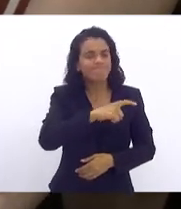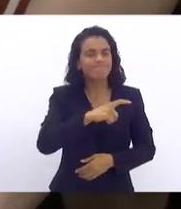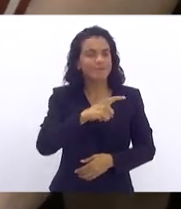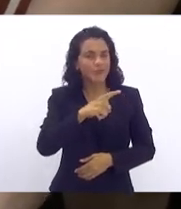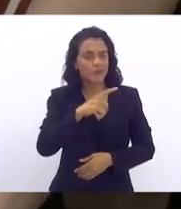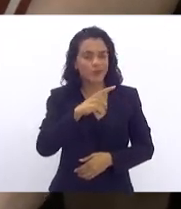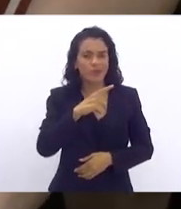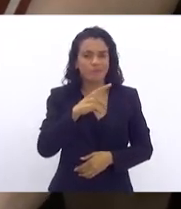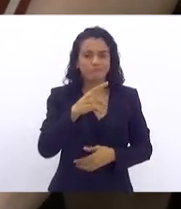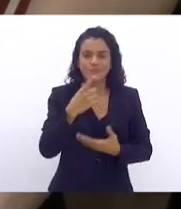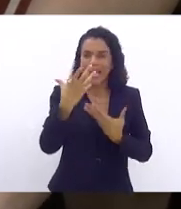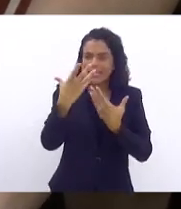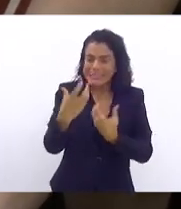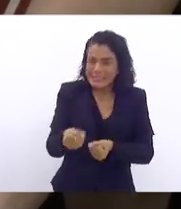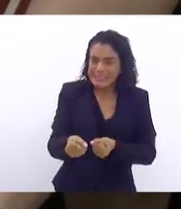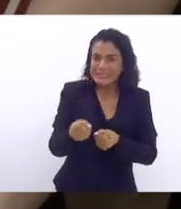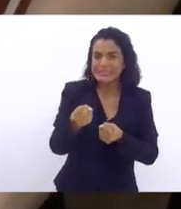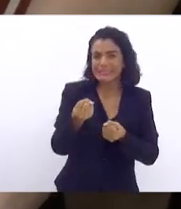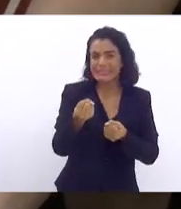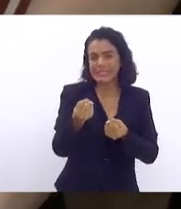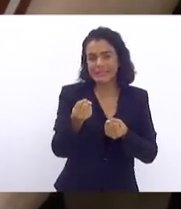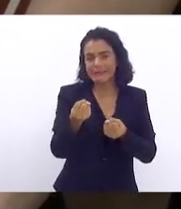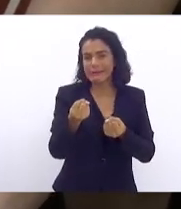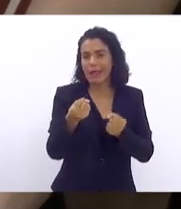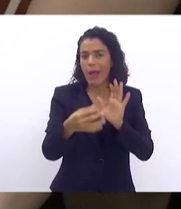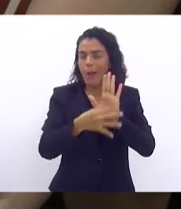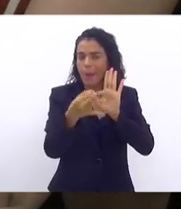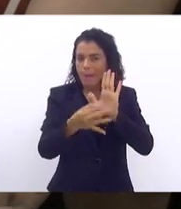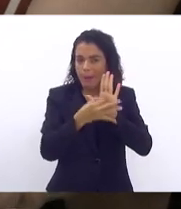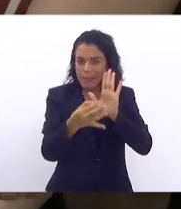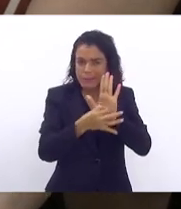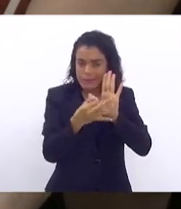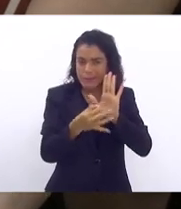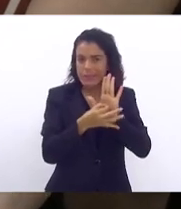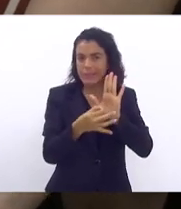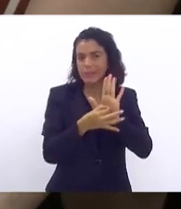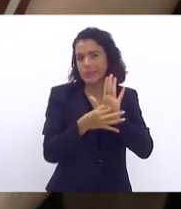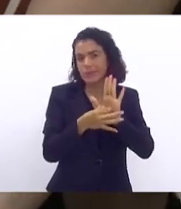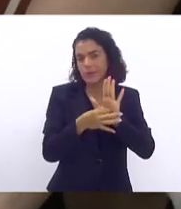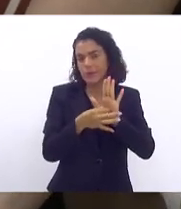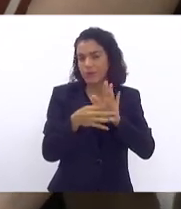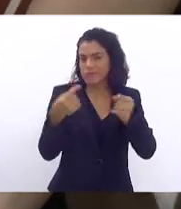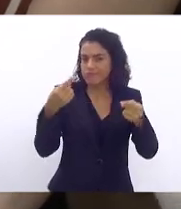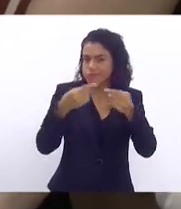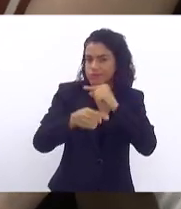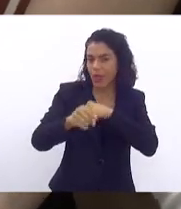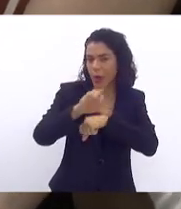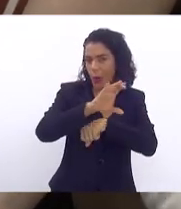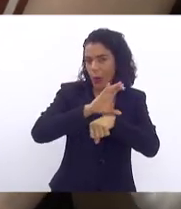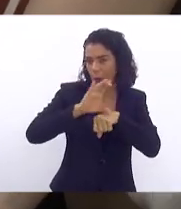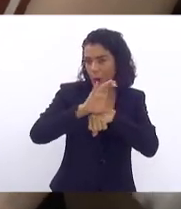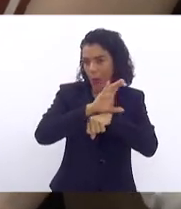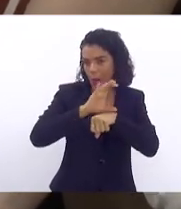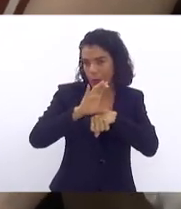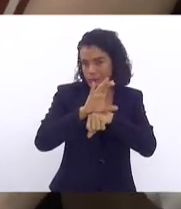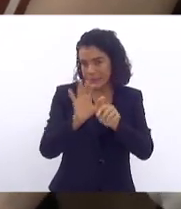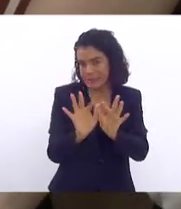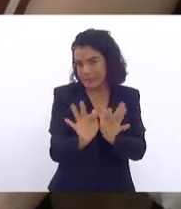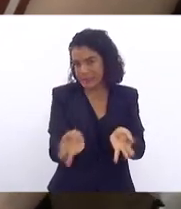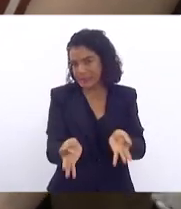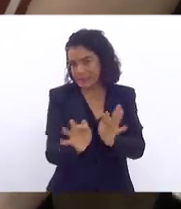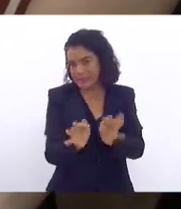de acatar um parecer com essa constitucionalidade simples.